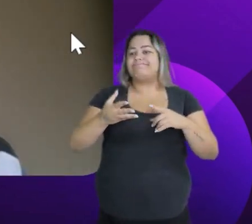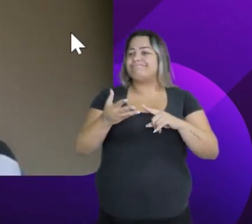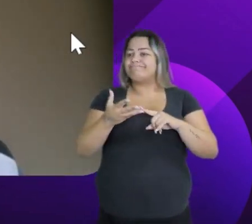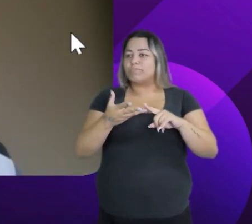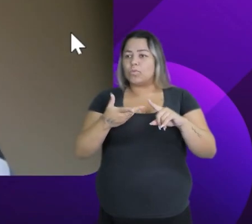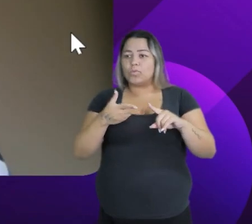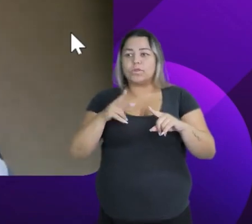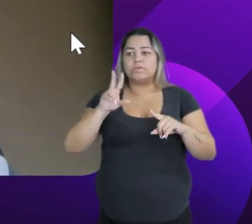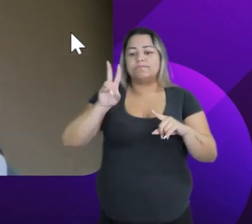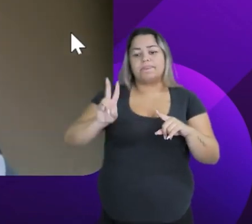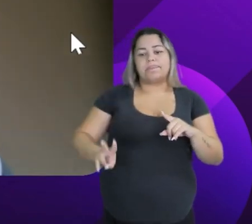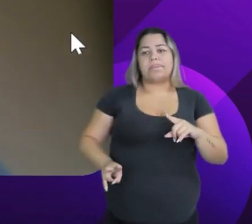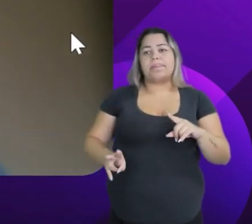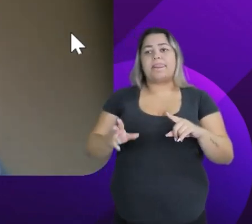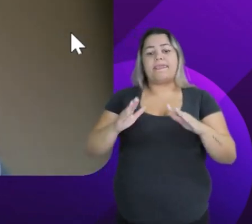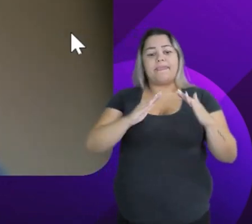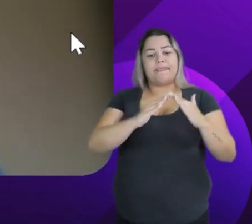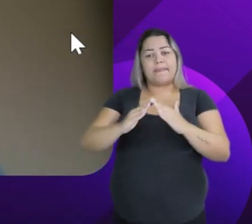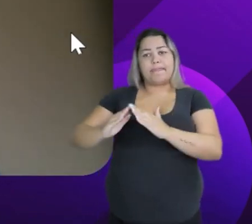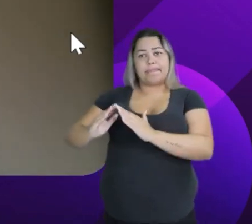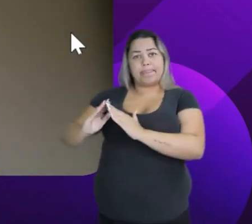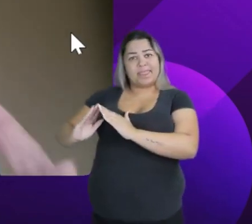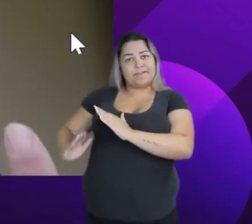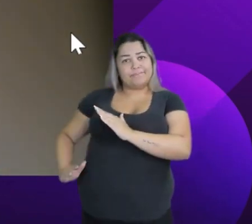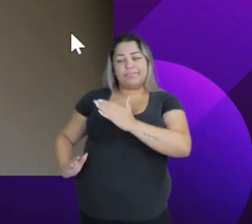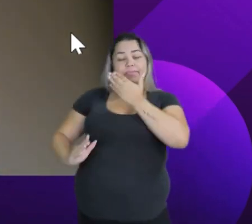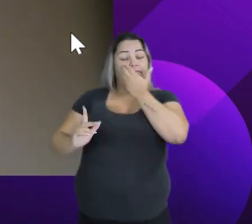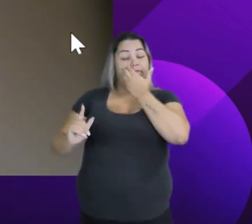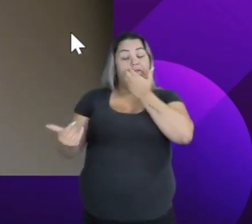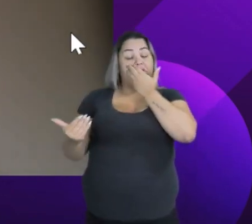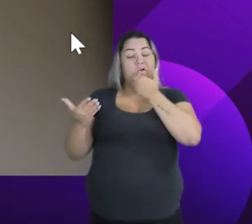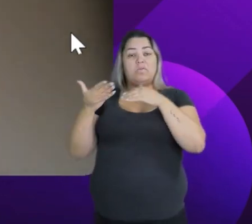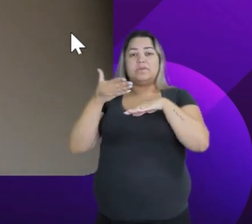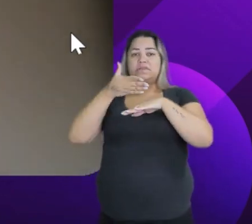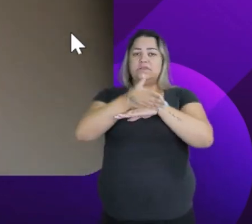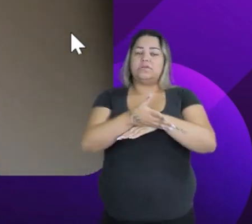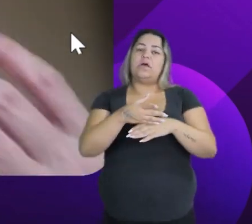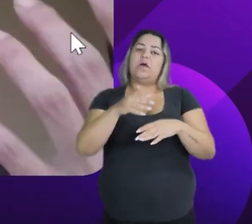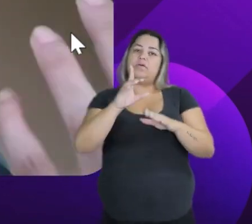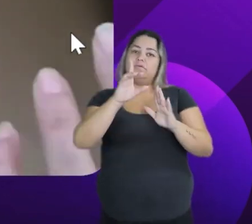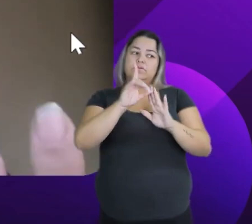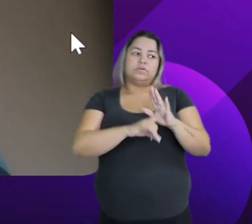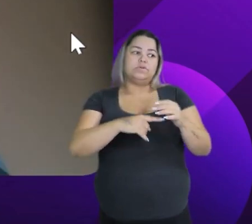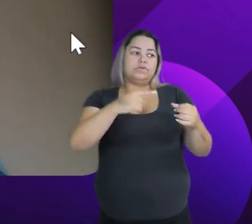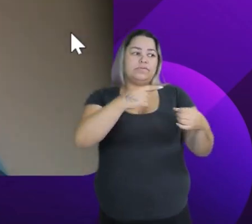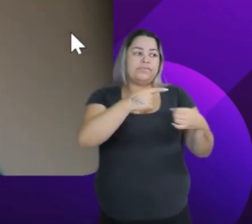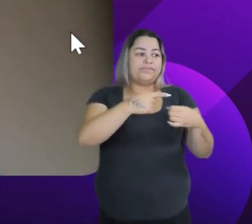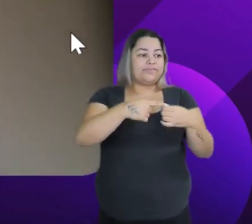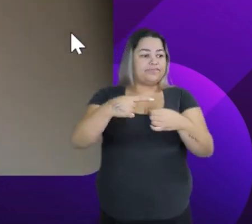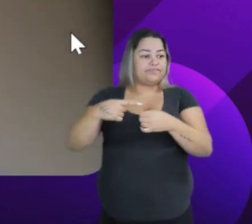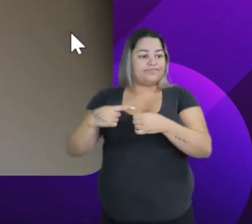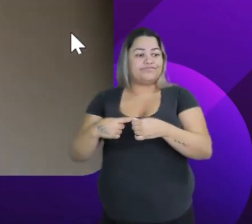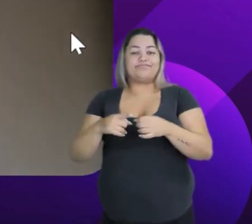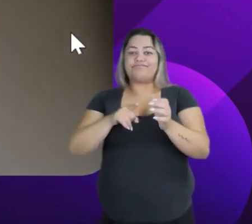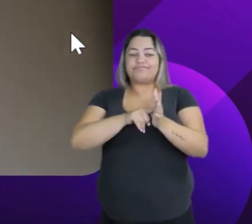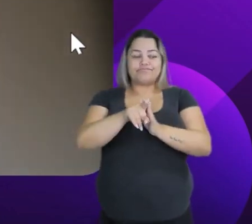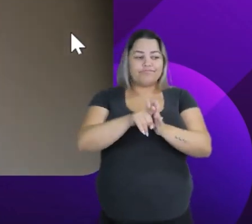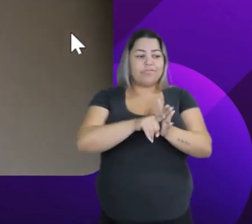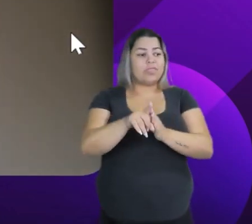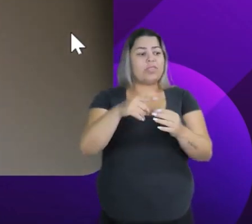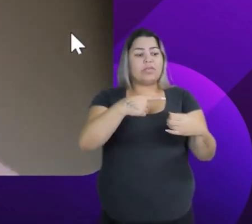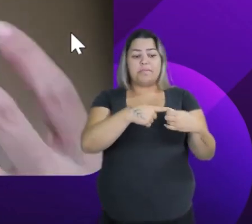mora nas periferias acabam não acessando. Então, o direito à cidade, ele traz uma reflexão sobre o planejamento das